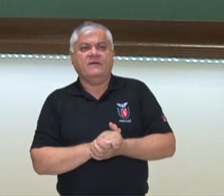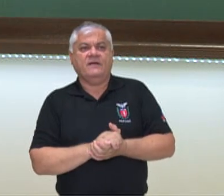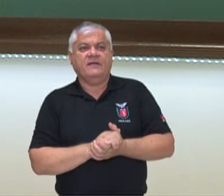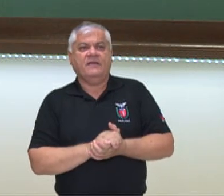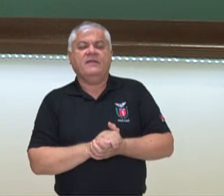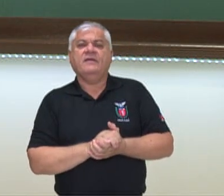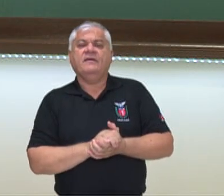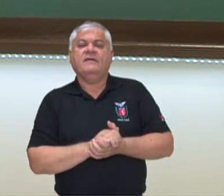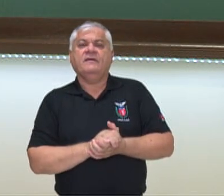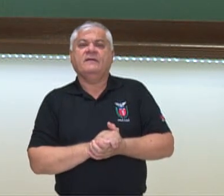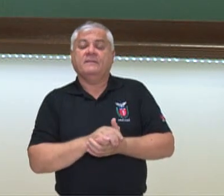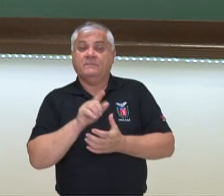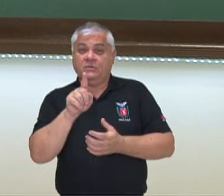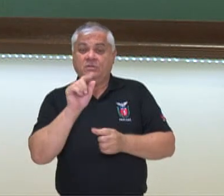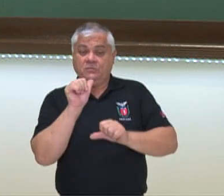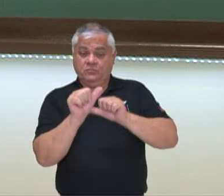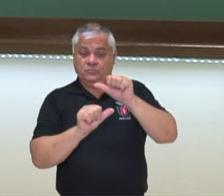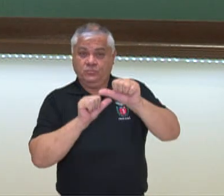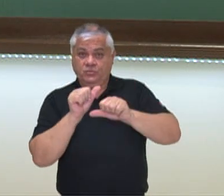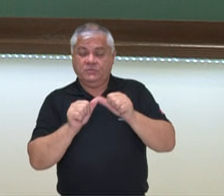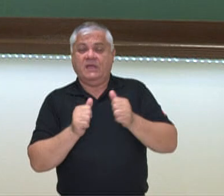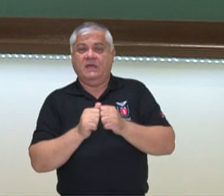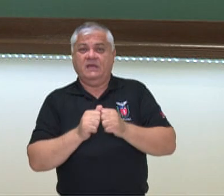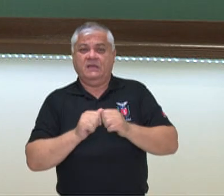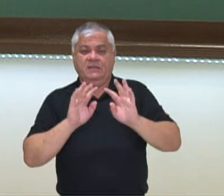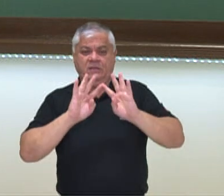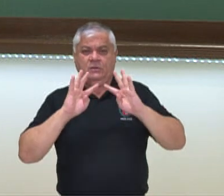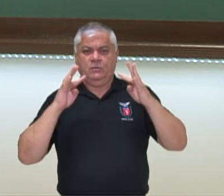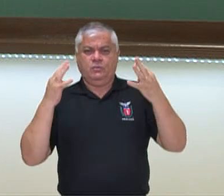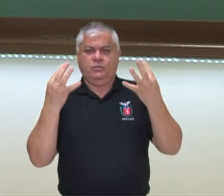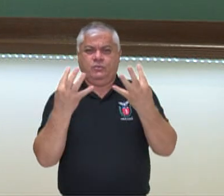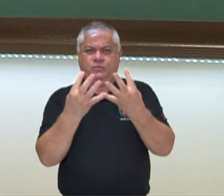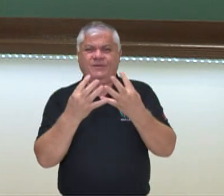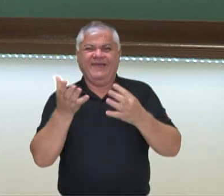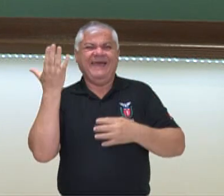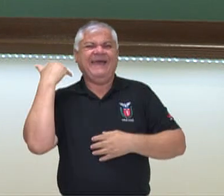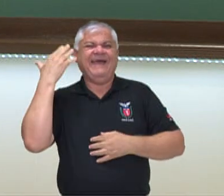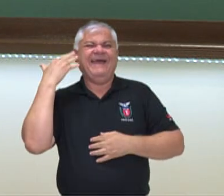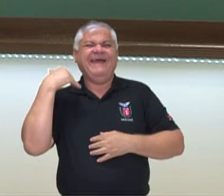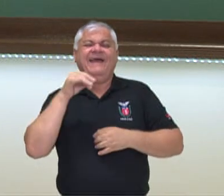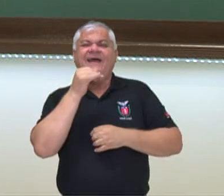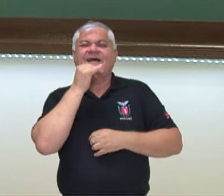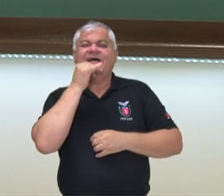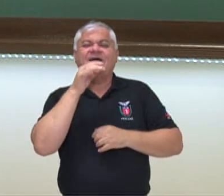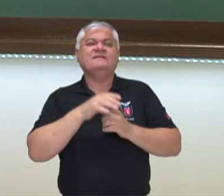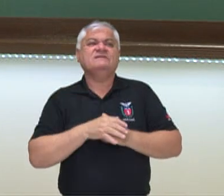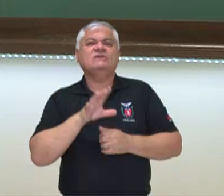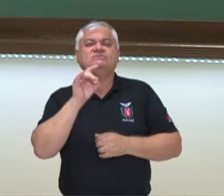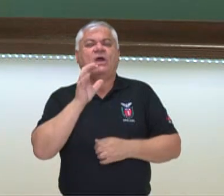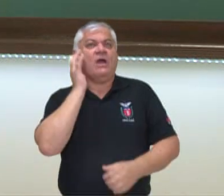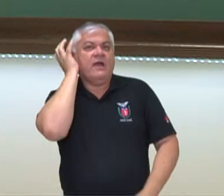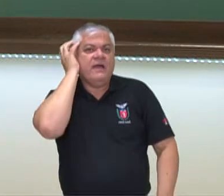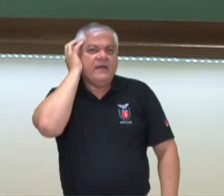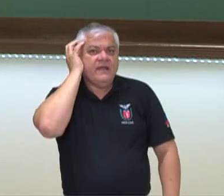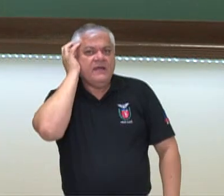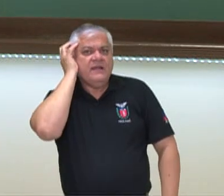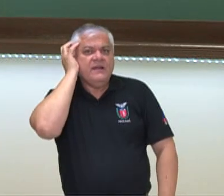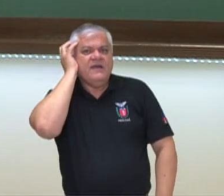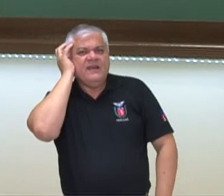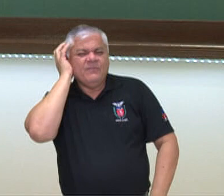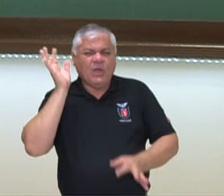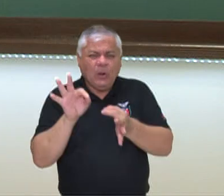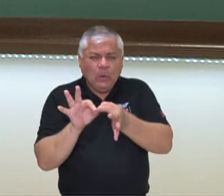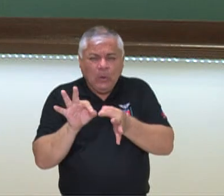tá? A modificação dos estádios. Antigamente, você ia para o estádio de futebol e levava o radinho para